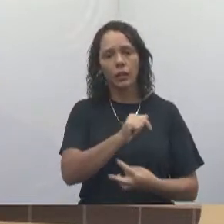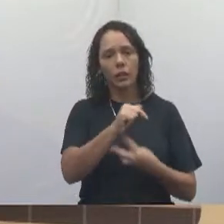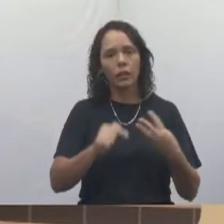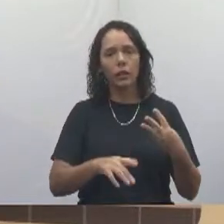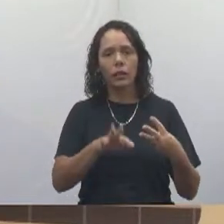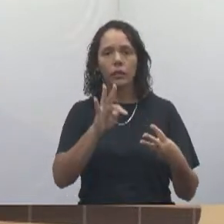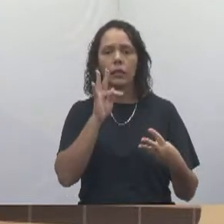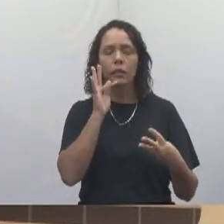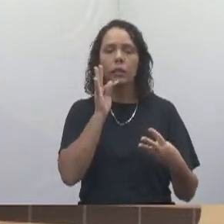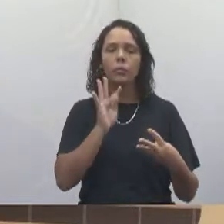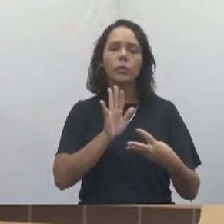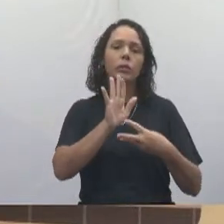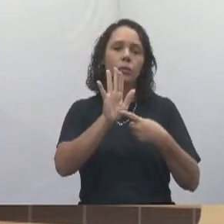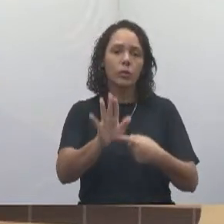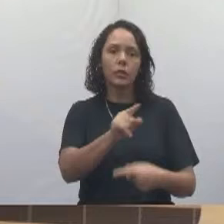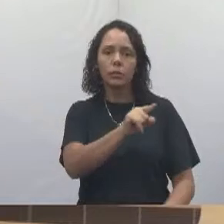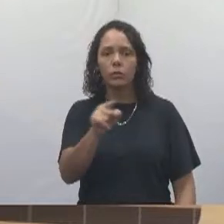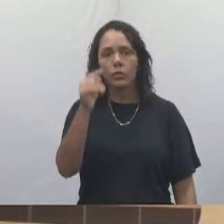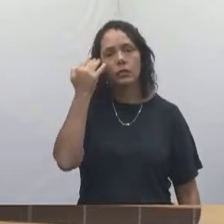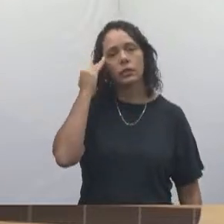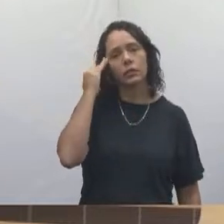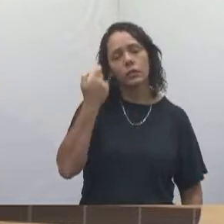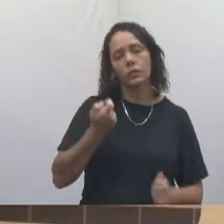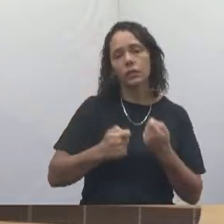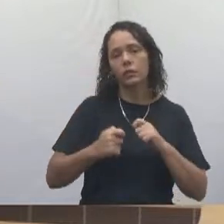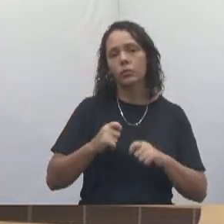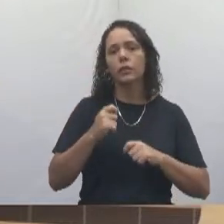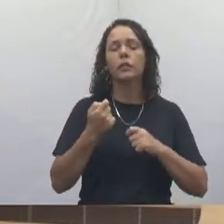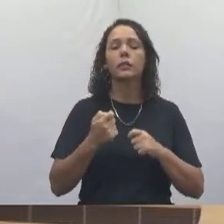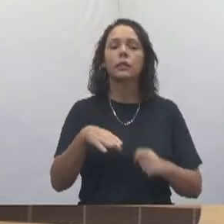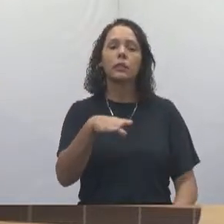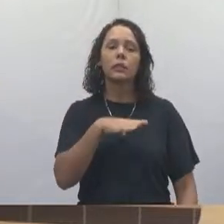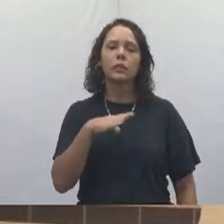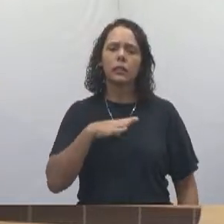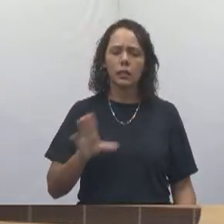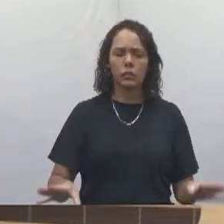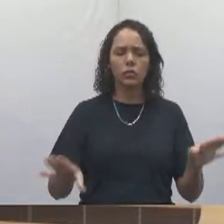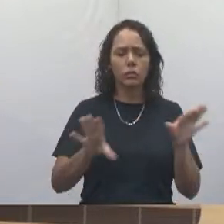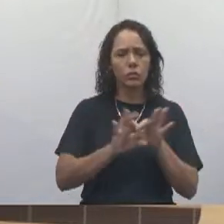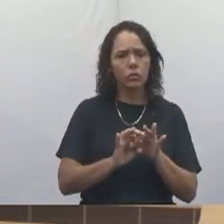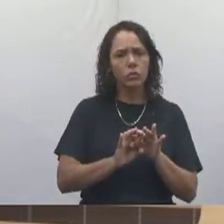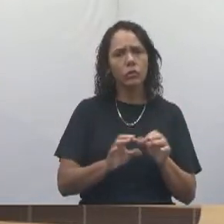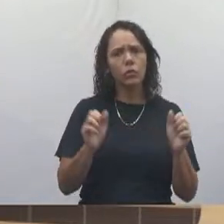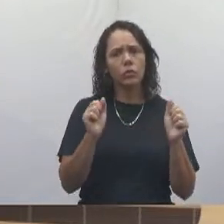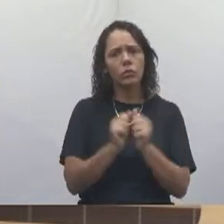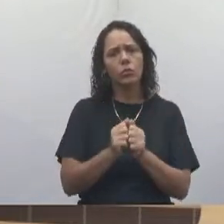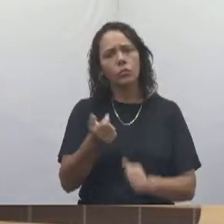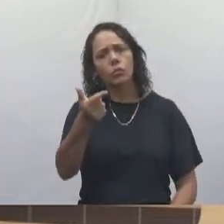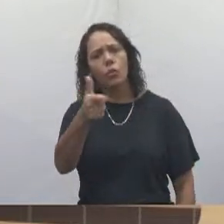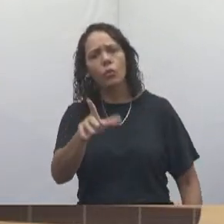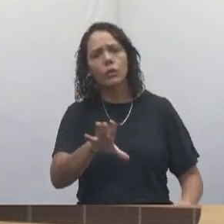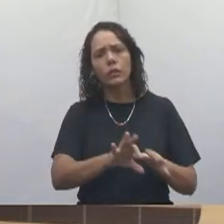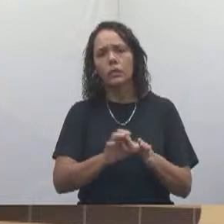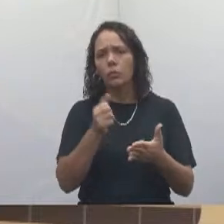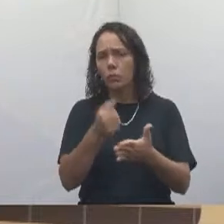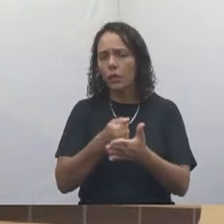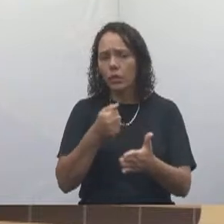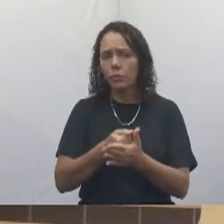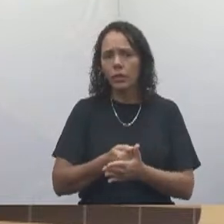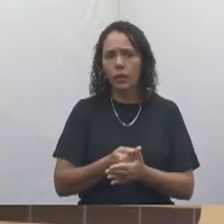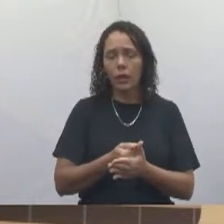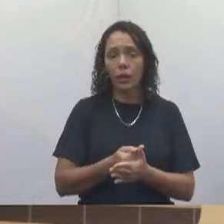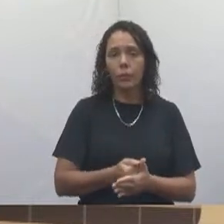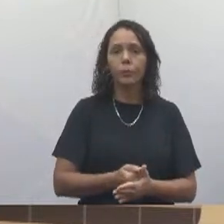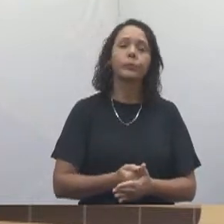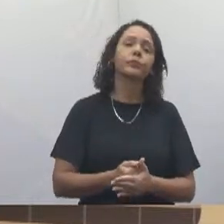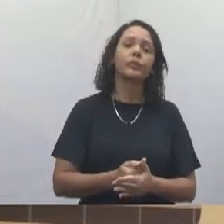exemplos aqui, para os senhores entenderem que é preciso que o município se una junto com outros municípios para essa briga. O município